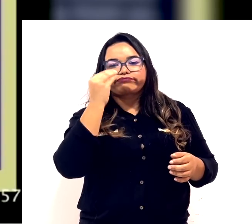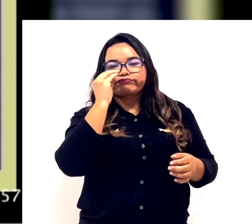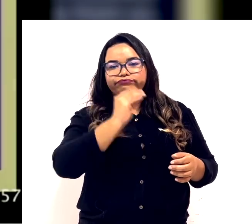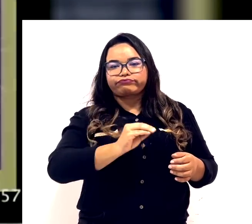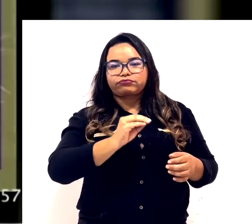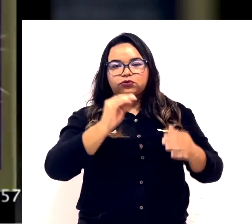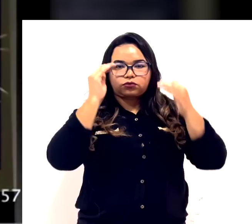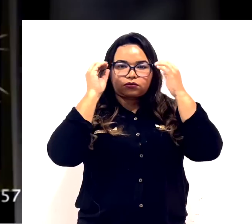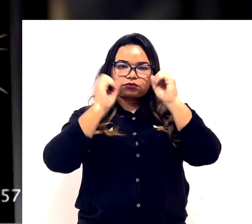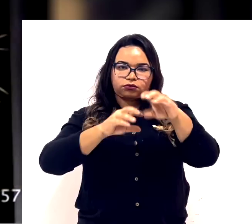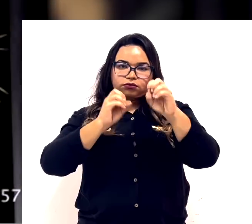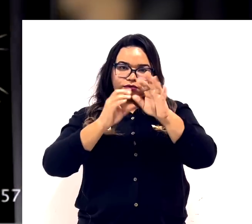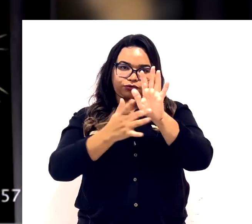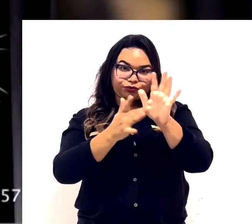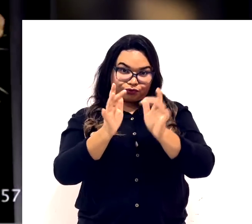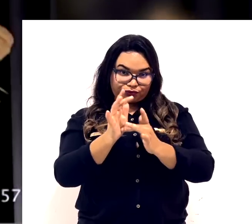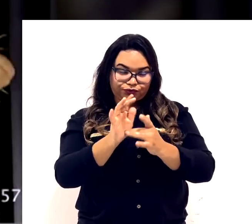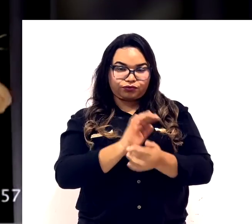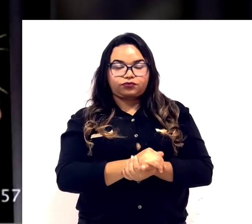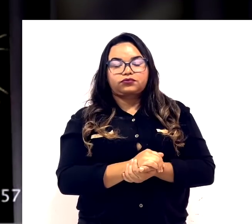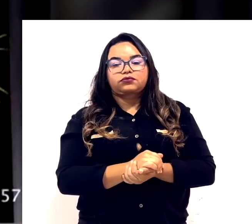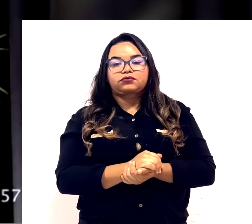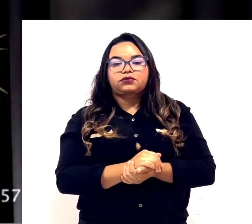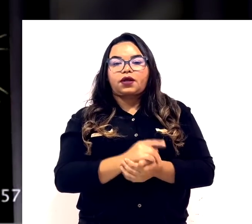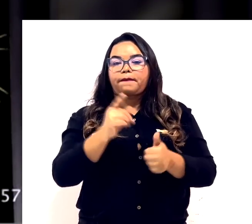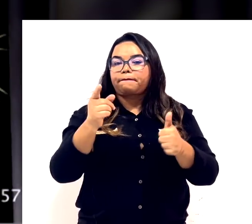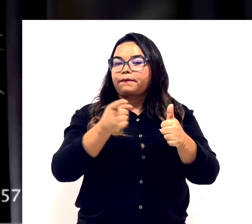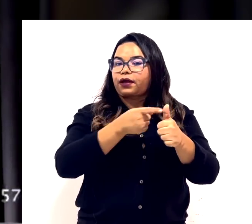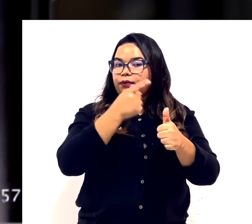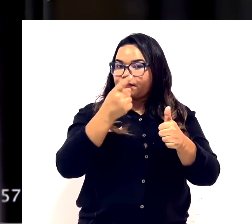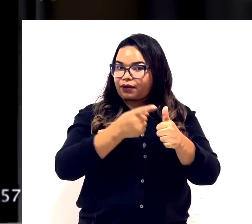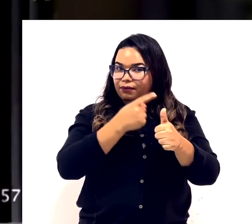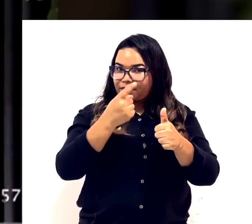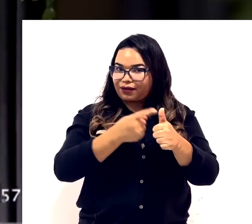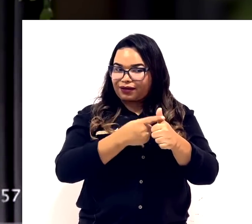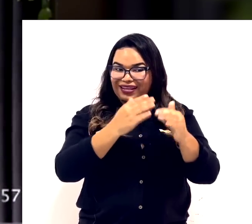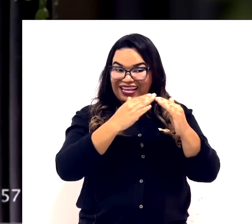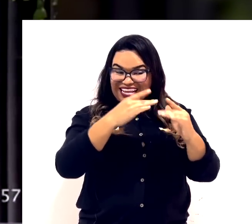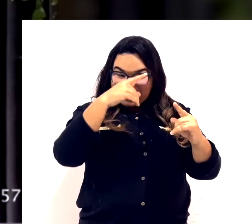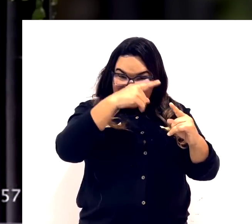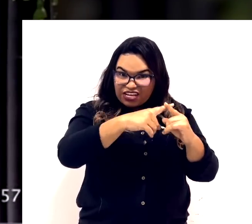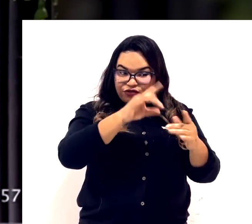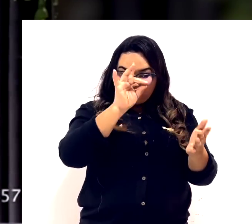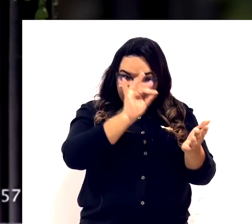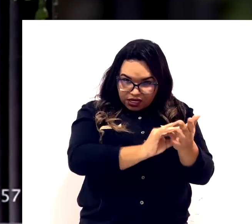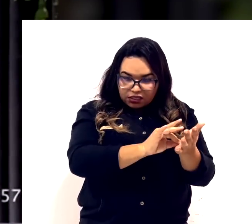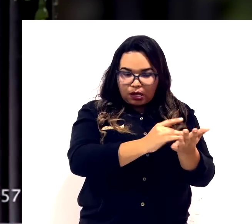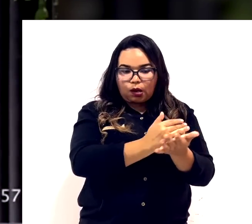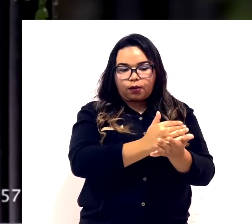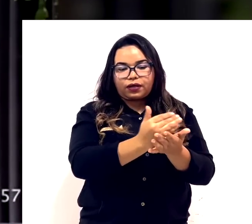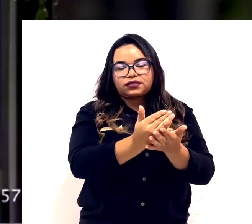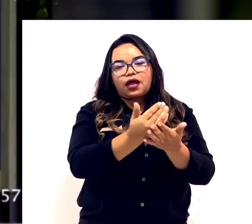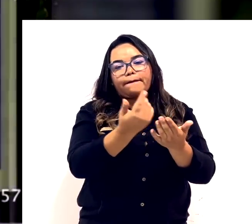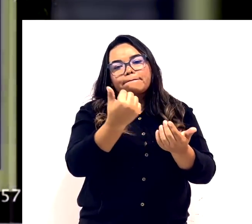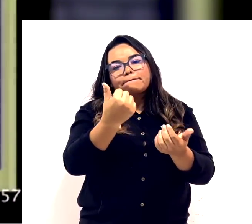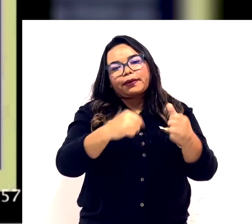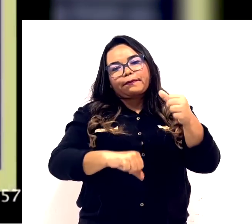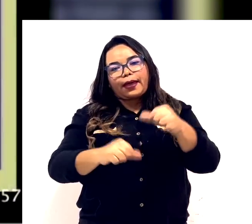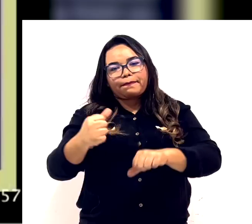Portanto, primeiro, então, a igreja entraria em apostasia e se manifeste o homem do pecado,